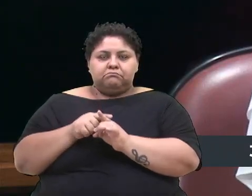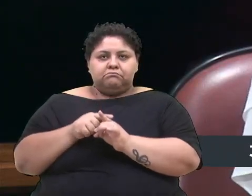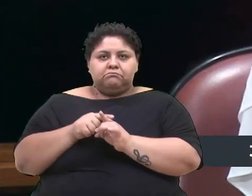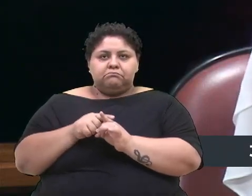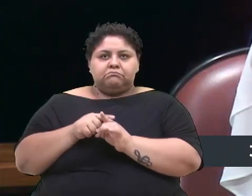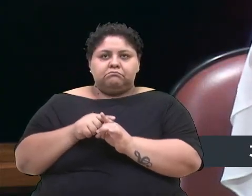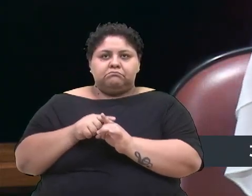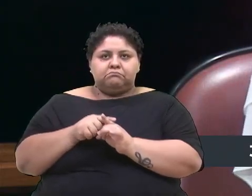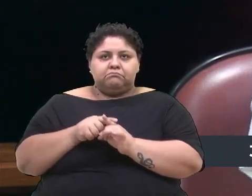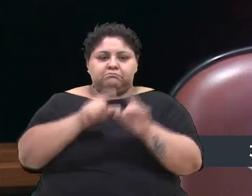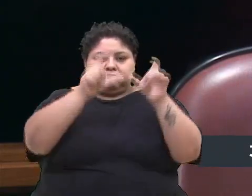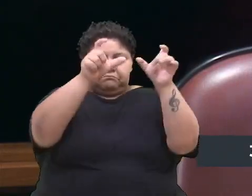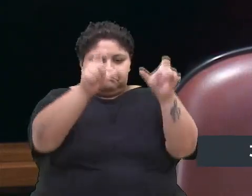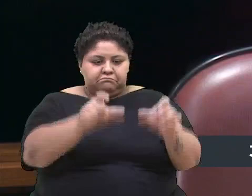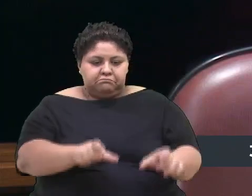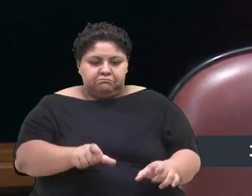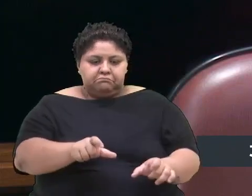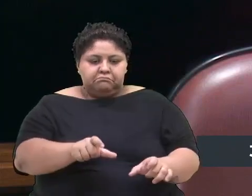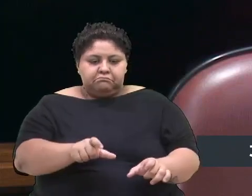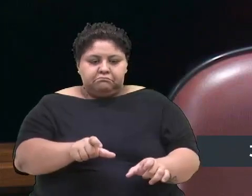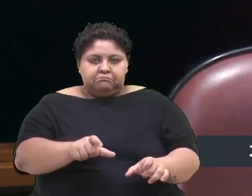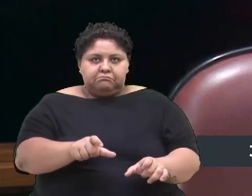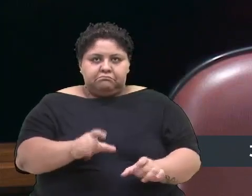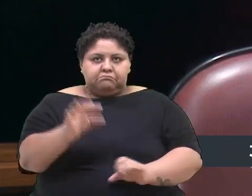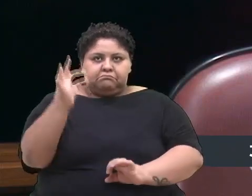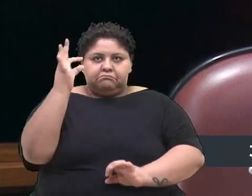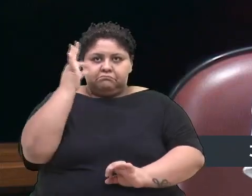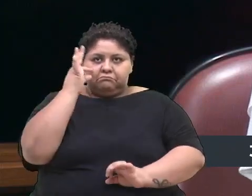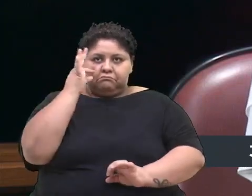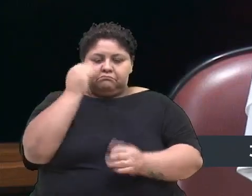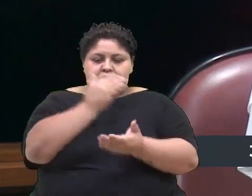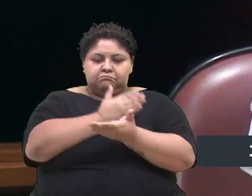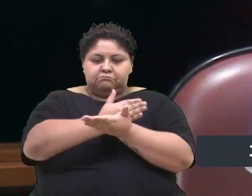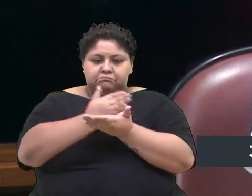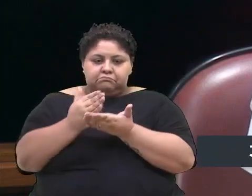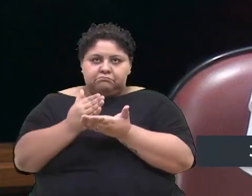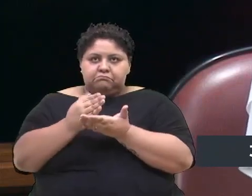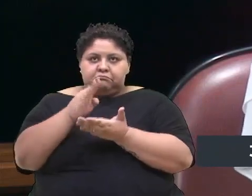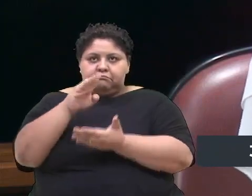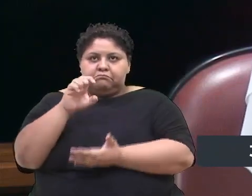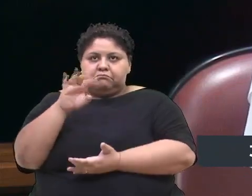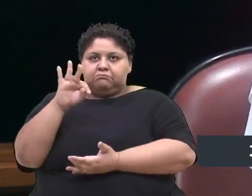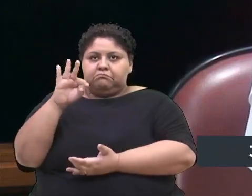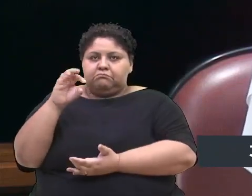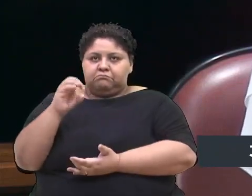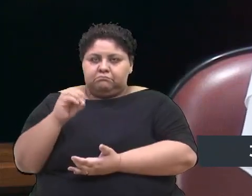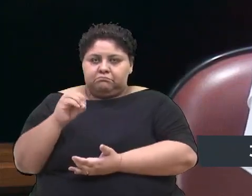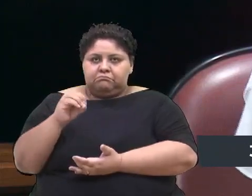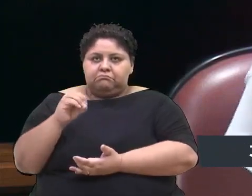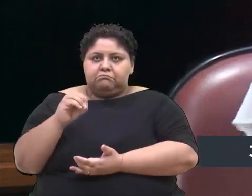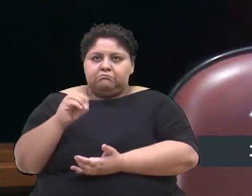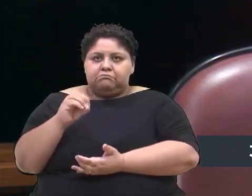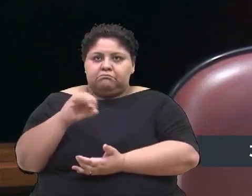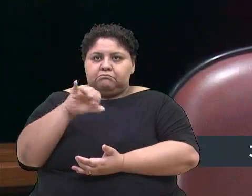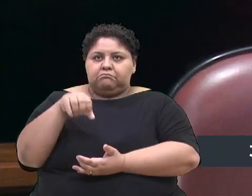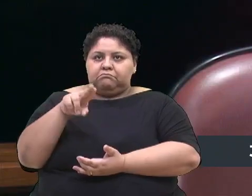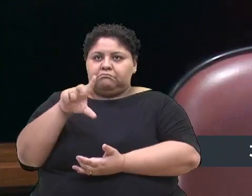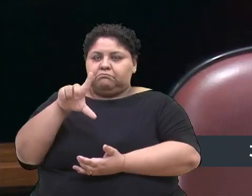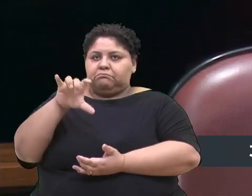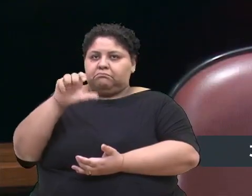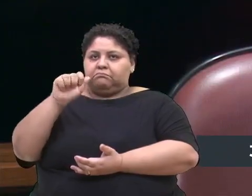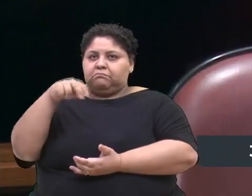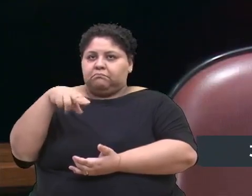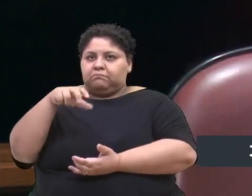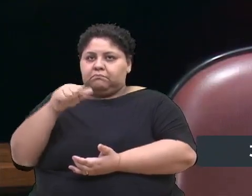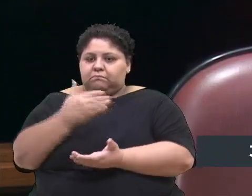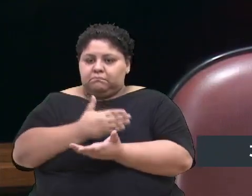das pessoas aqui interessadas, estão desde o início, o Beto Scopel e a Juliana Pandolfo, desde